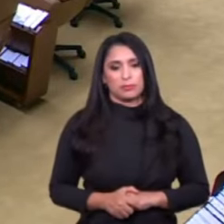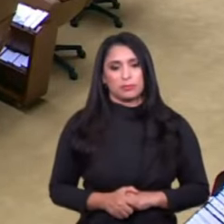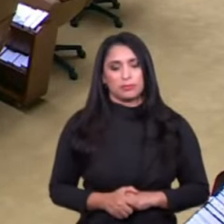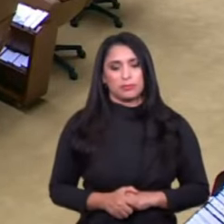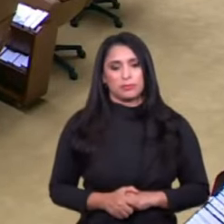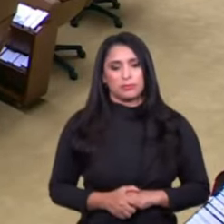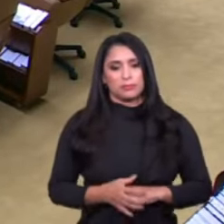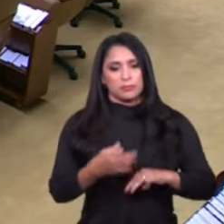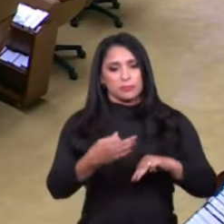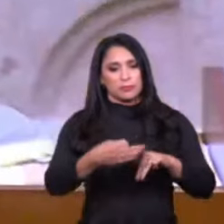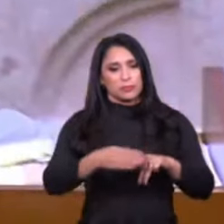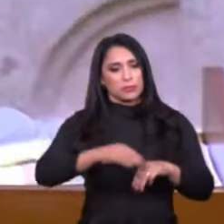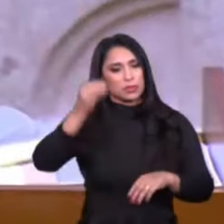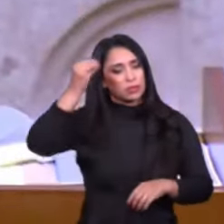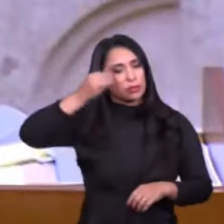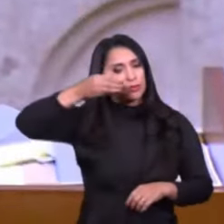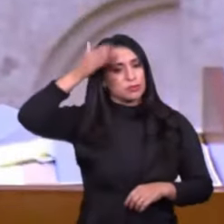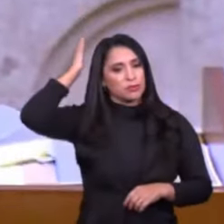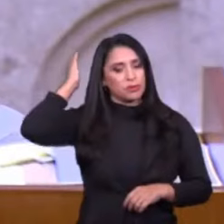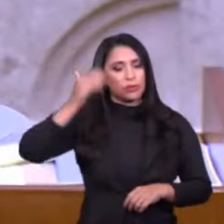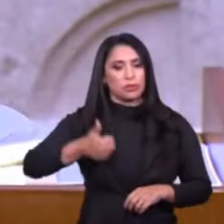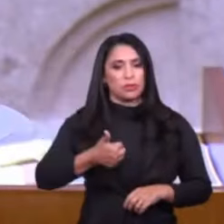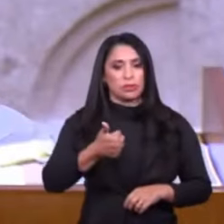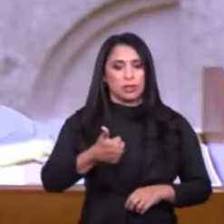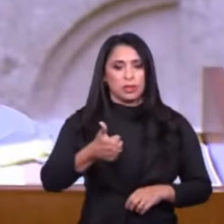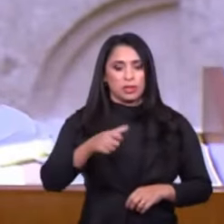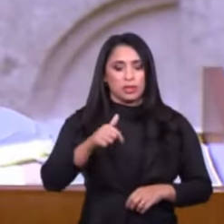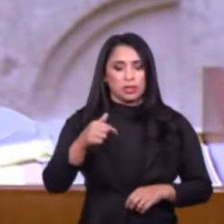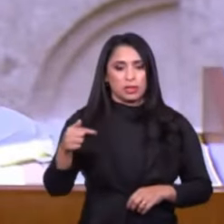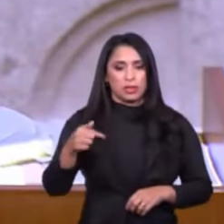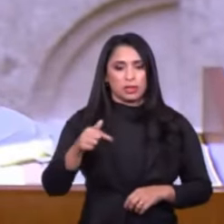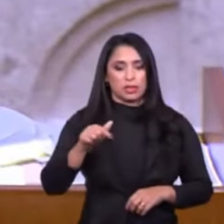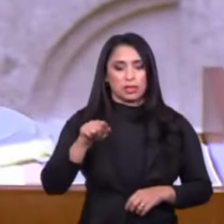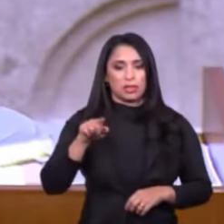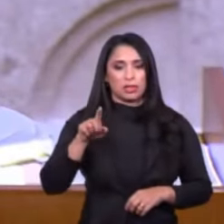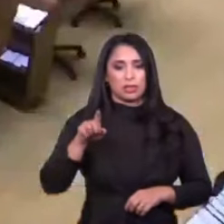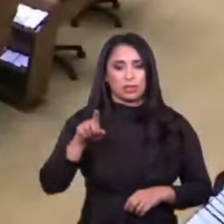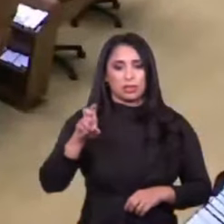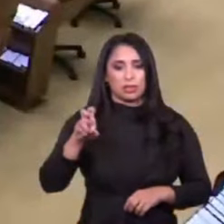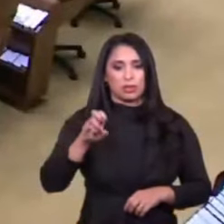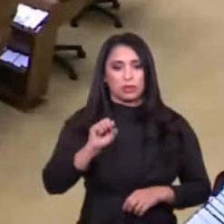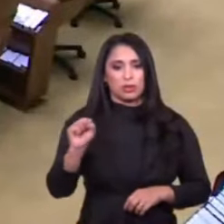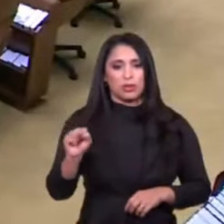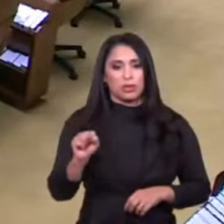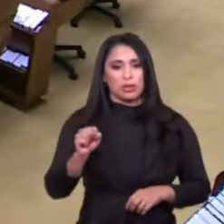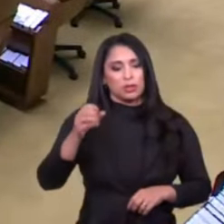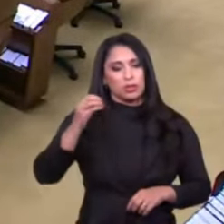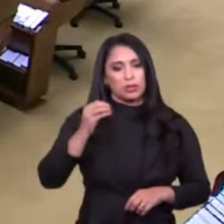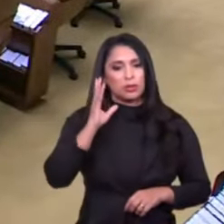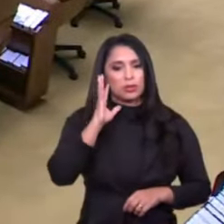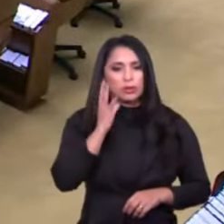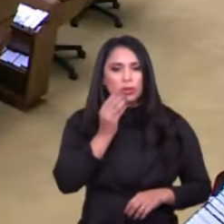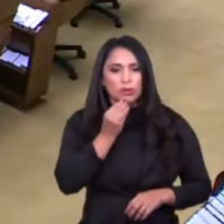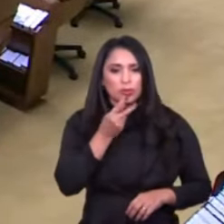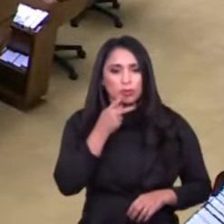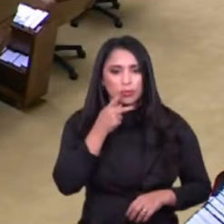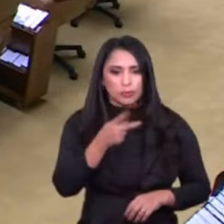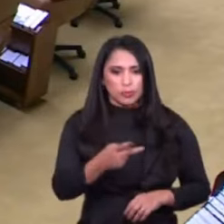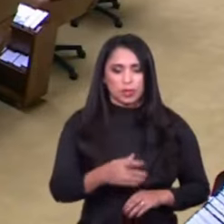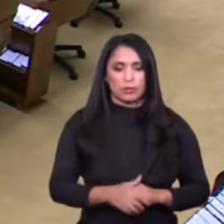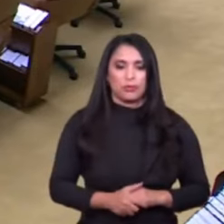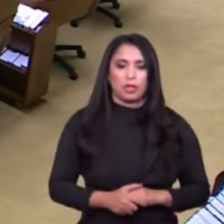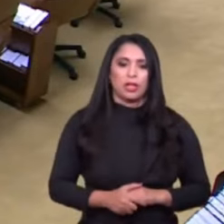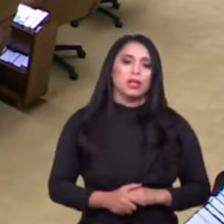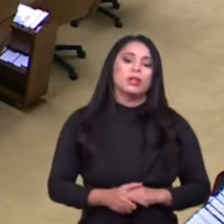Ministro de Instrução, 17:58. Senhor presidente, tive a oportunidade de dialogar com